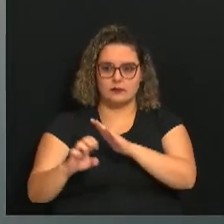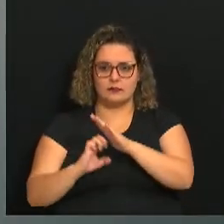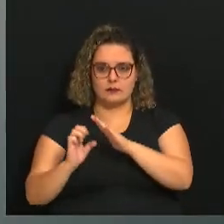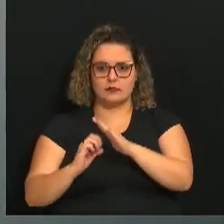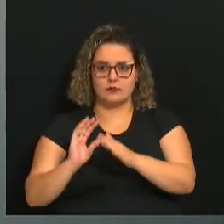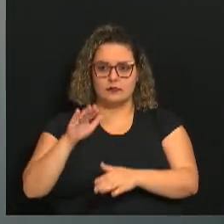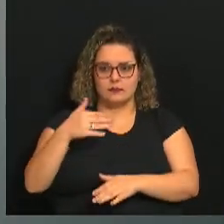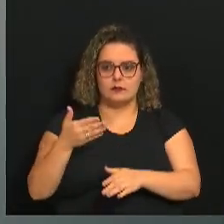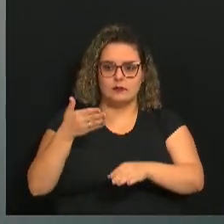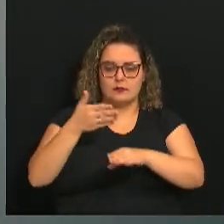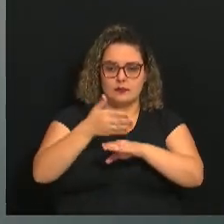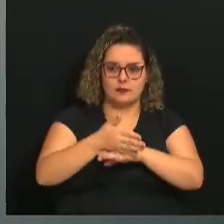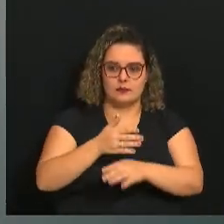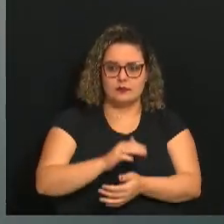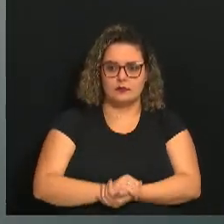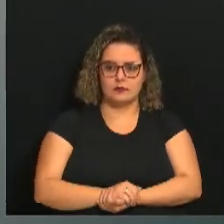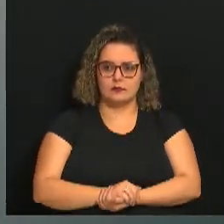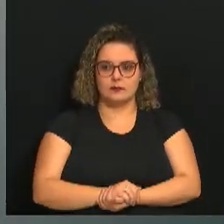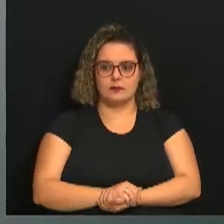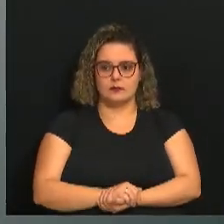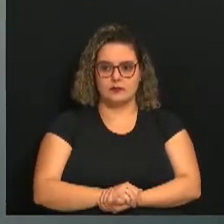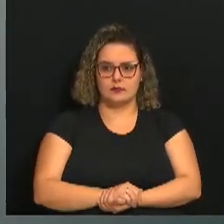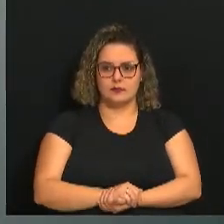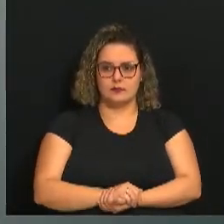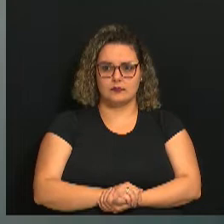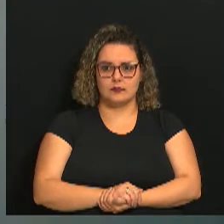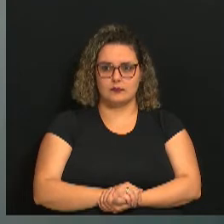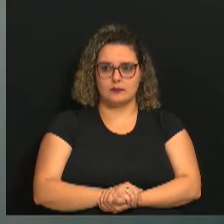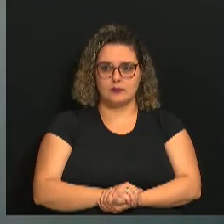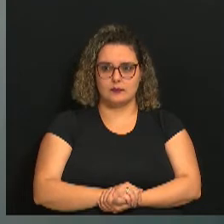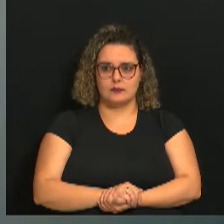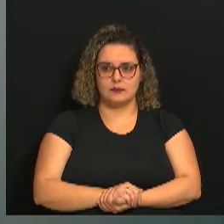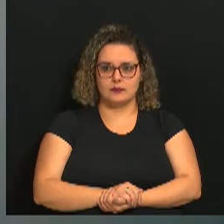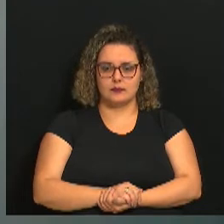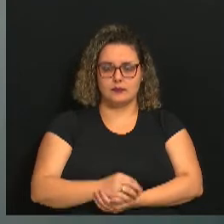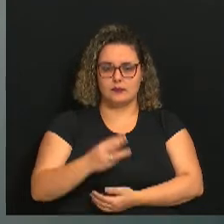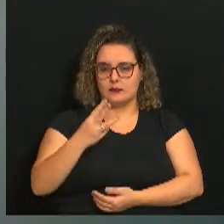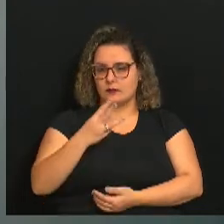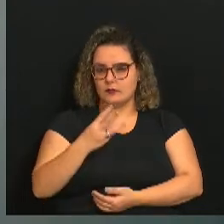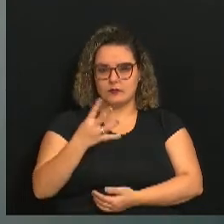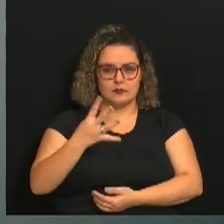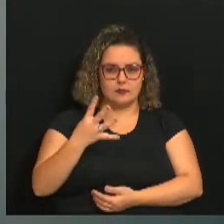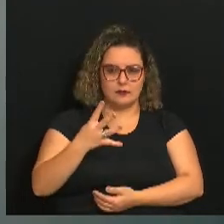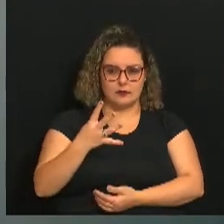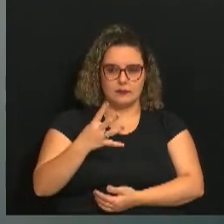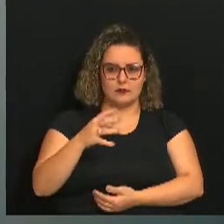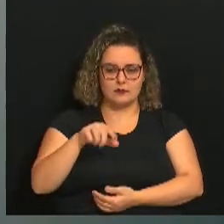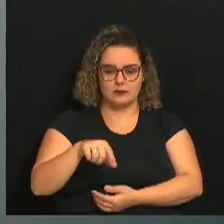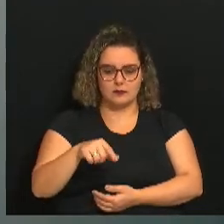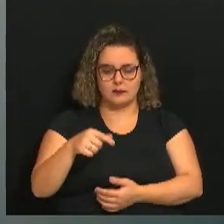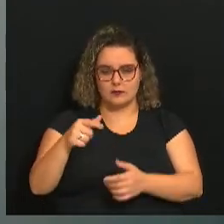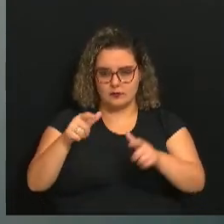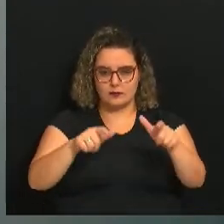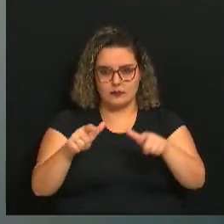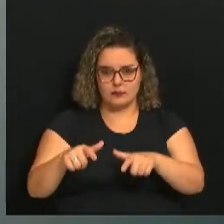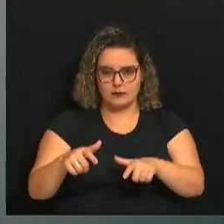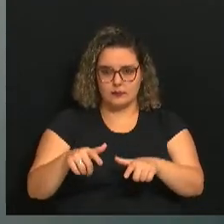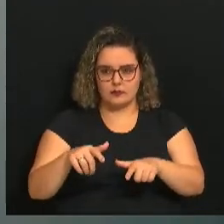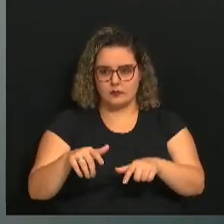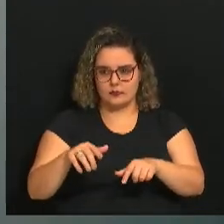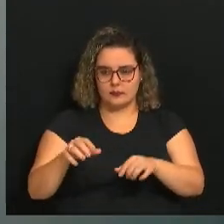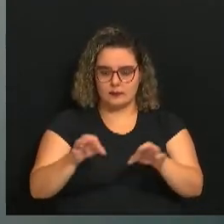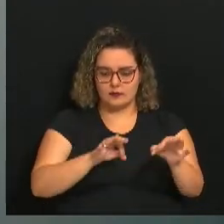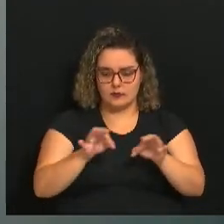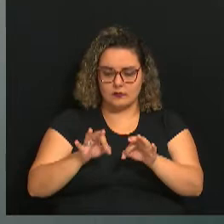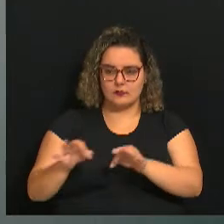entrou, ela foi a quarta, se não me engano, a terceira ou quarta colocada do certame. E aí foi chamando